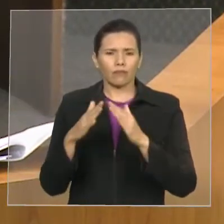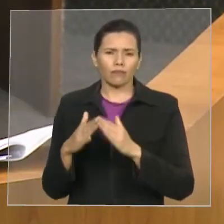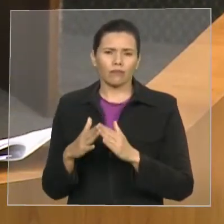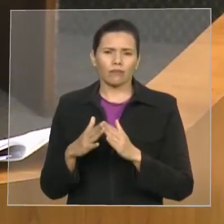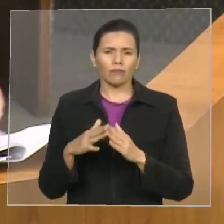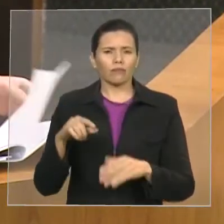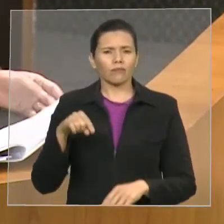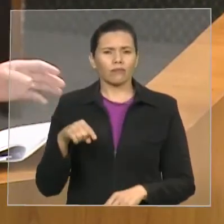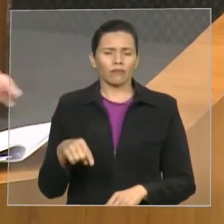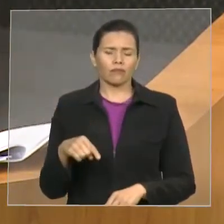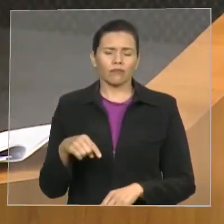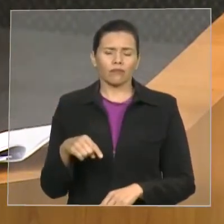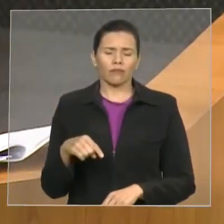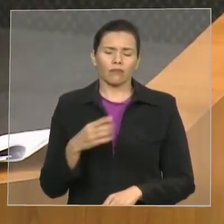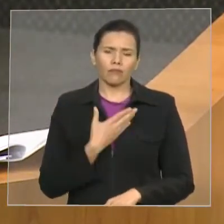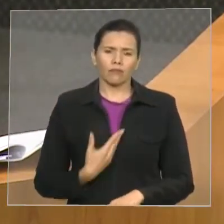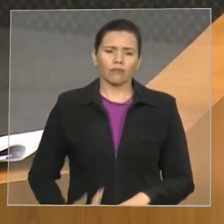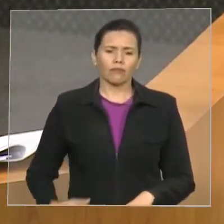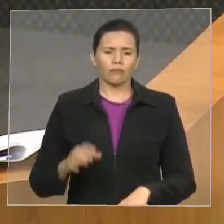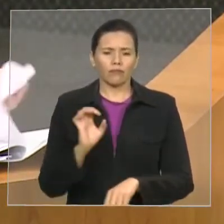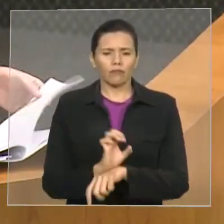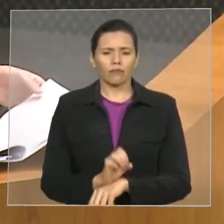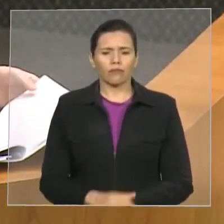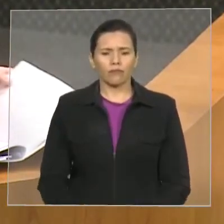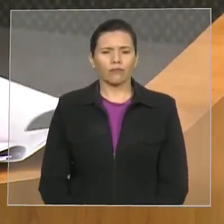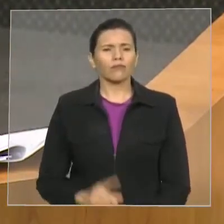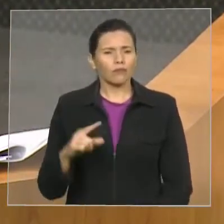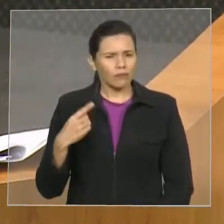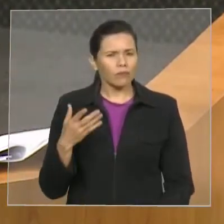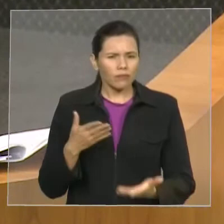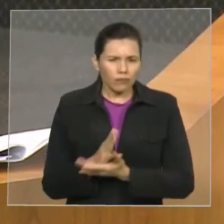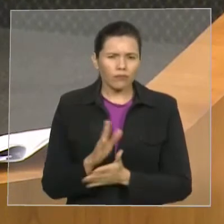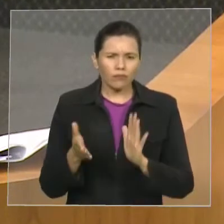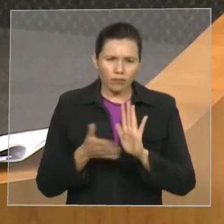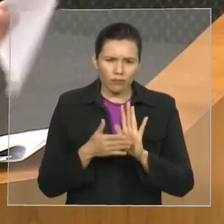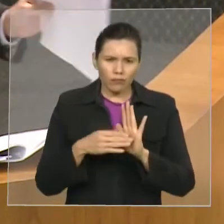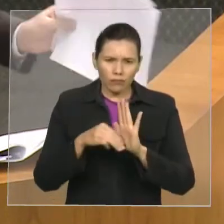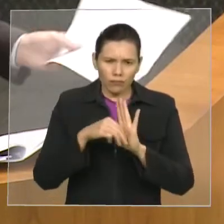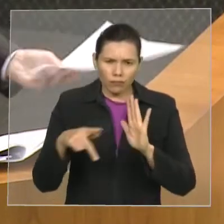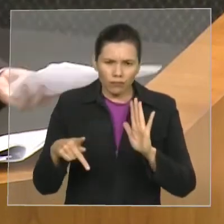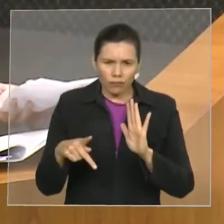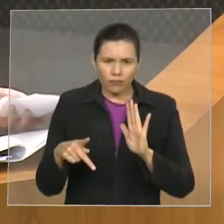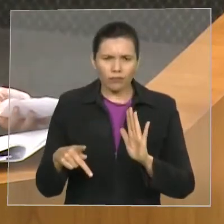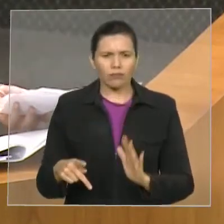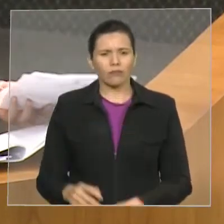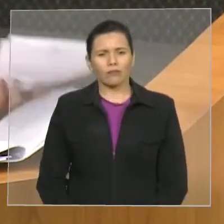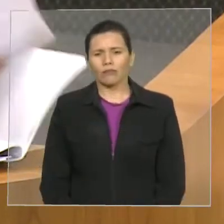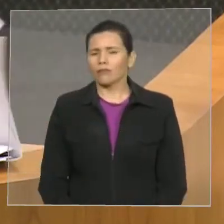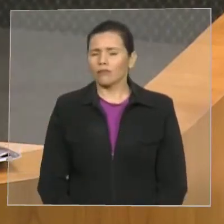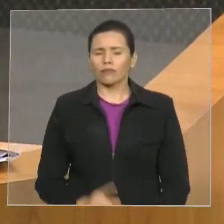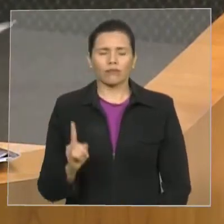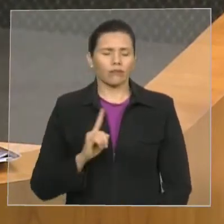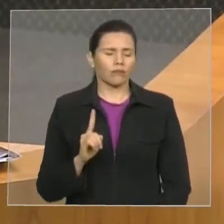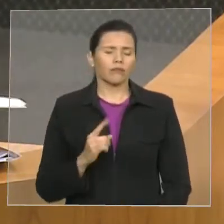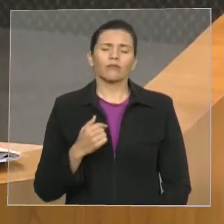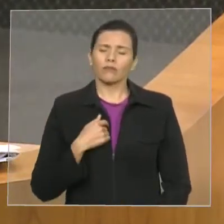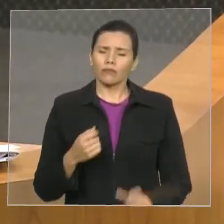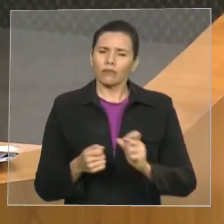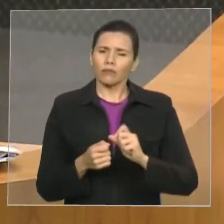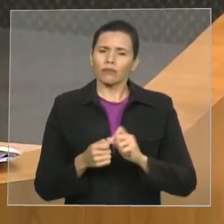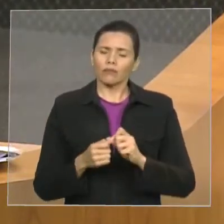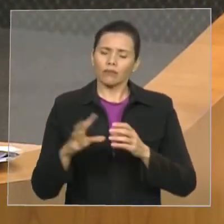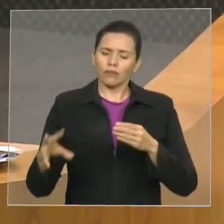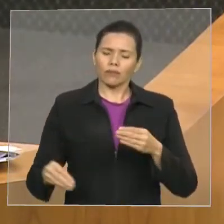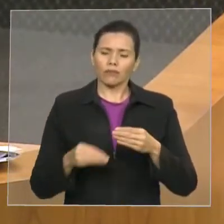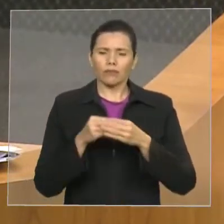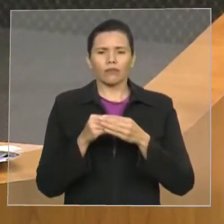fazer aqui na Assembleia. E é por isso, senhoras e senhores, que apresentei essa emenda para que sejam corrigidas essas injustiças